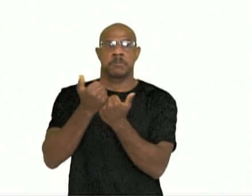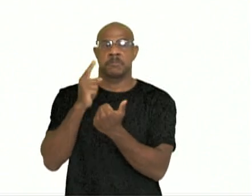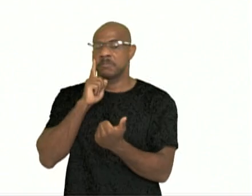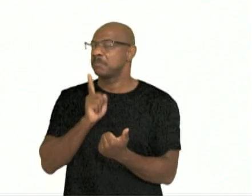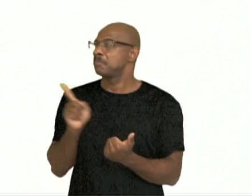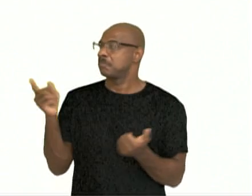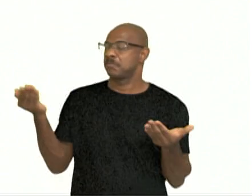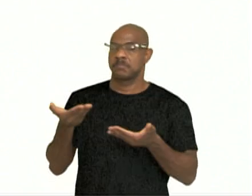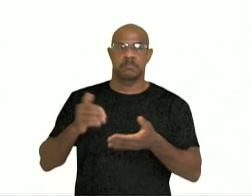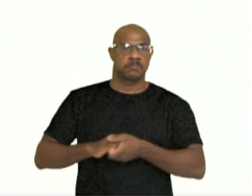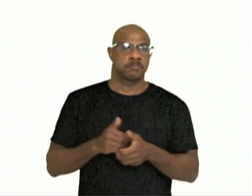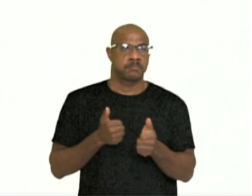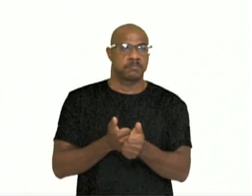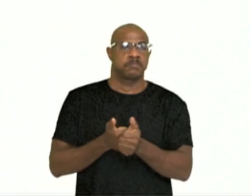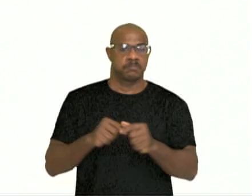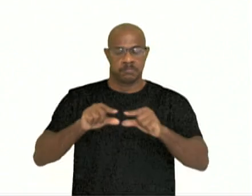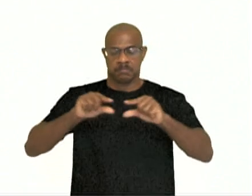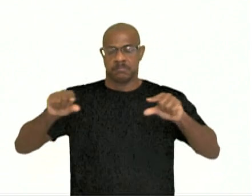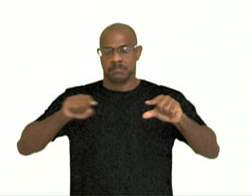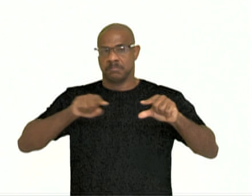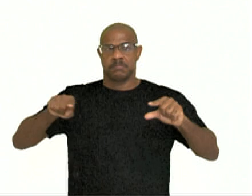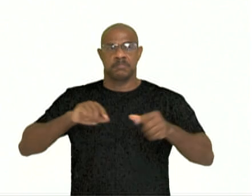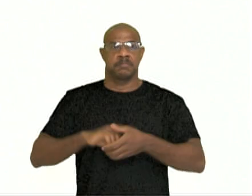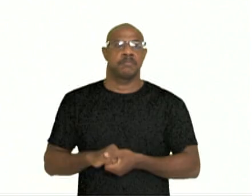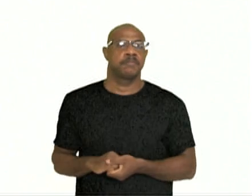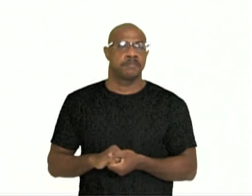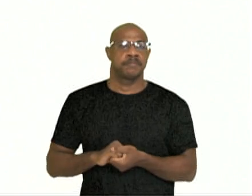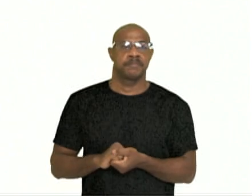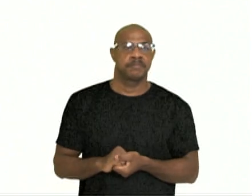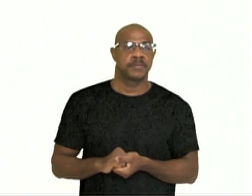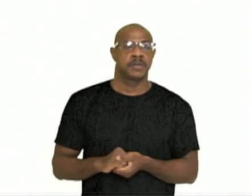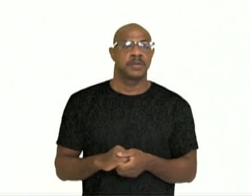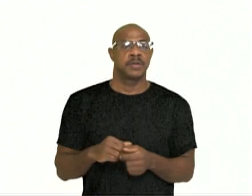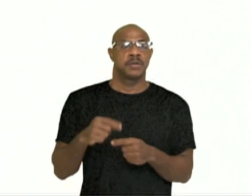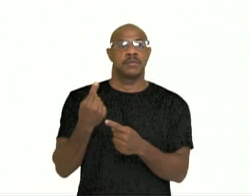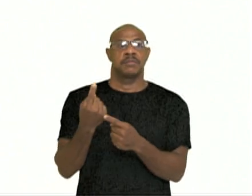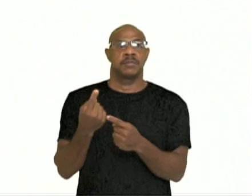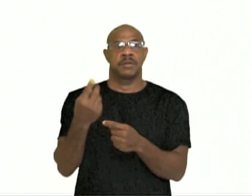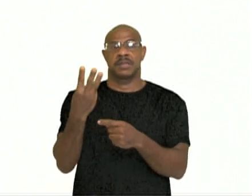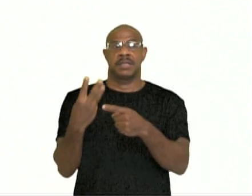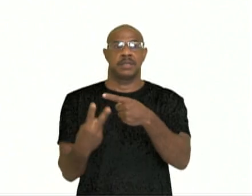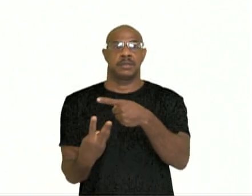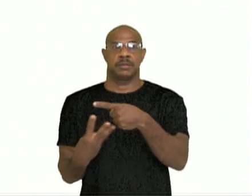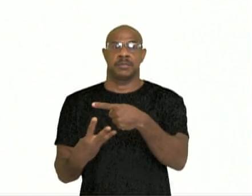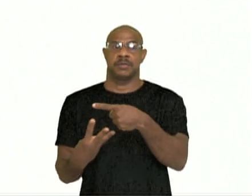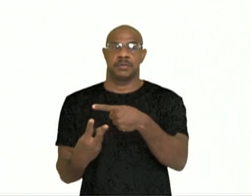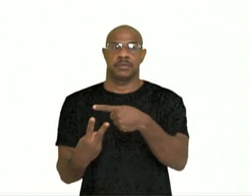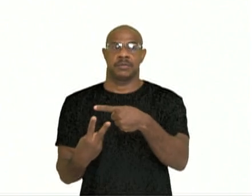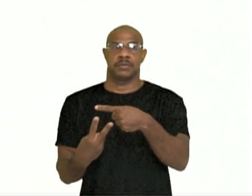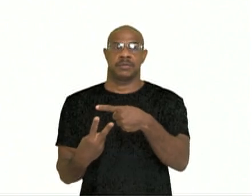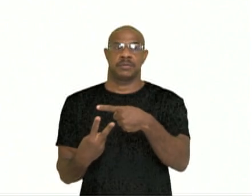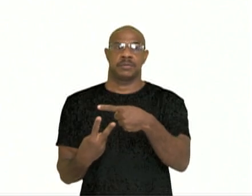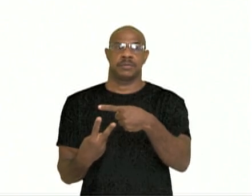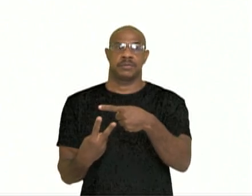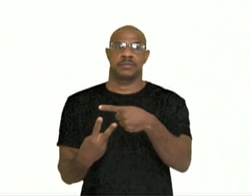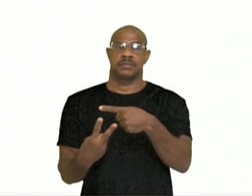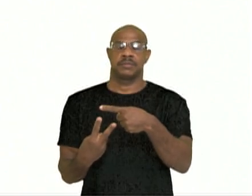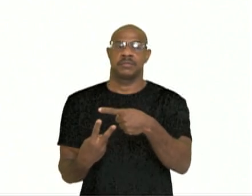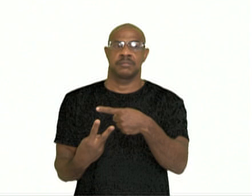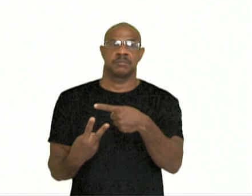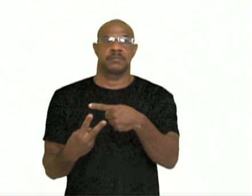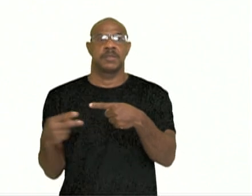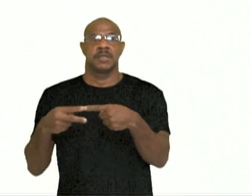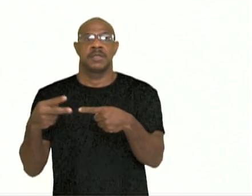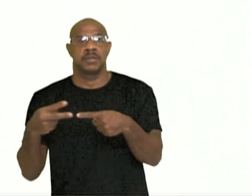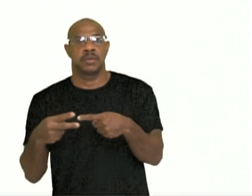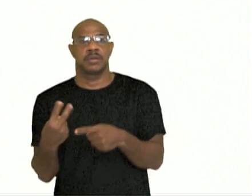π. 1,5 eu posso representar de maneira fracionária, como 3 sobre 2, 3 reais divididos em 2, né? Dá